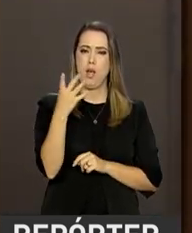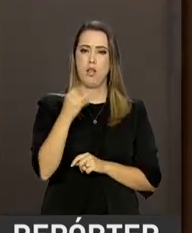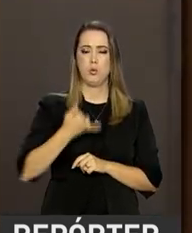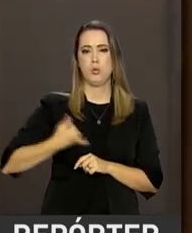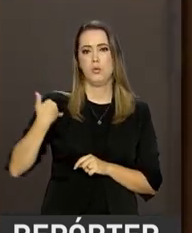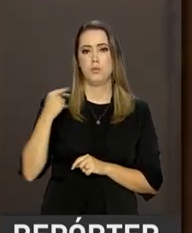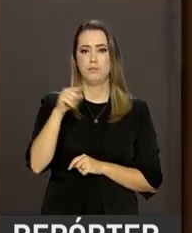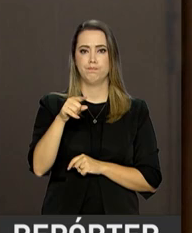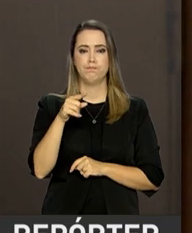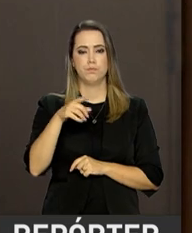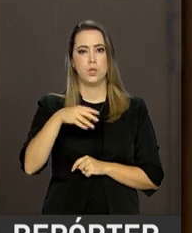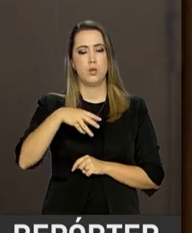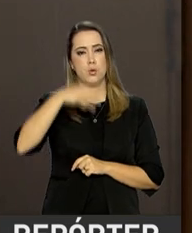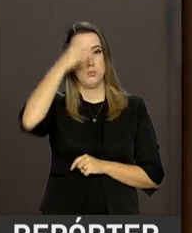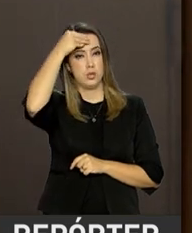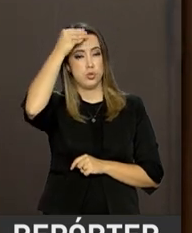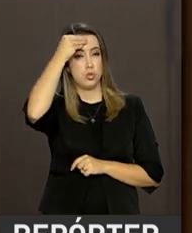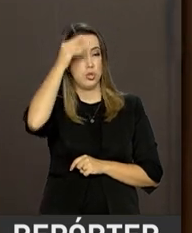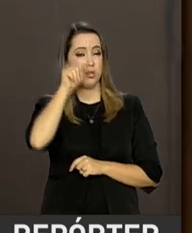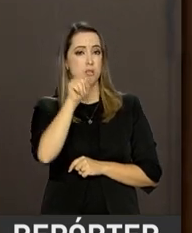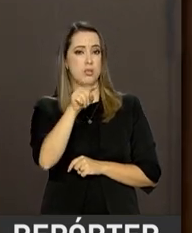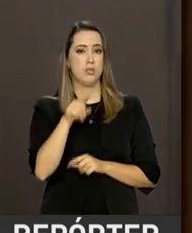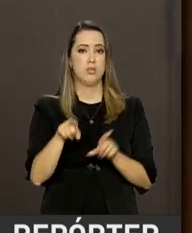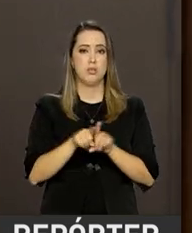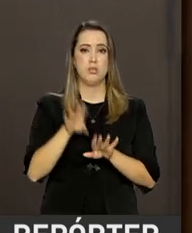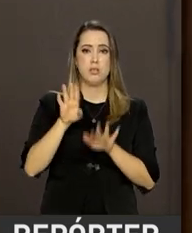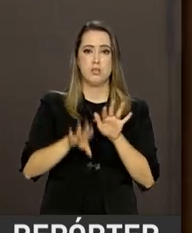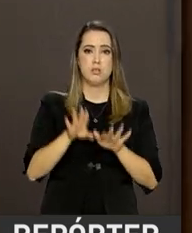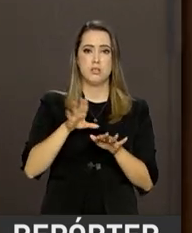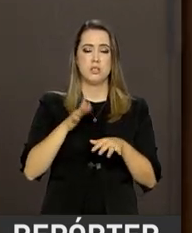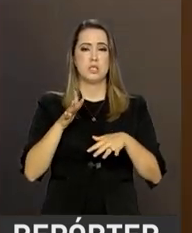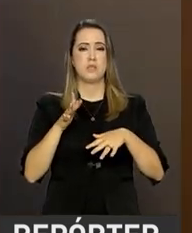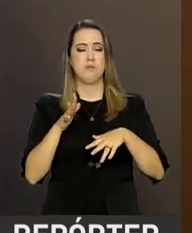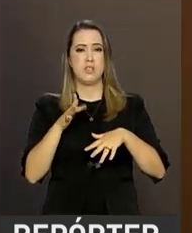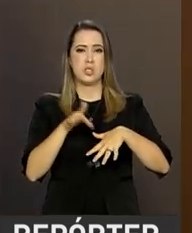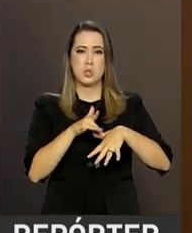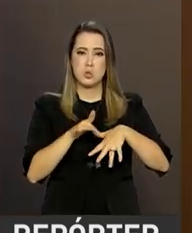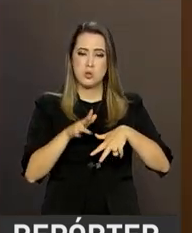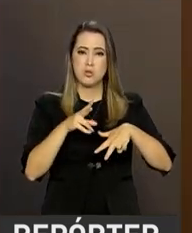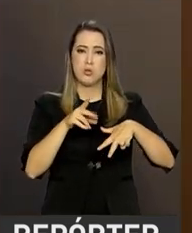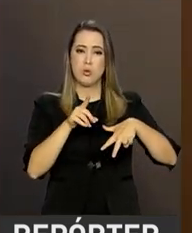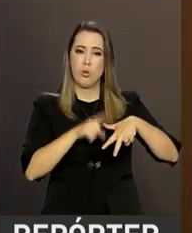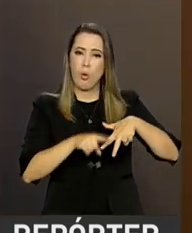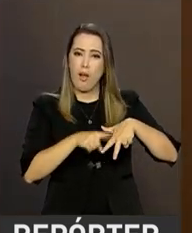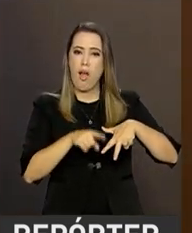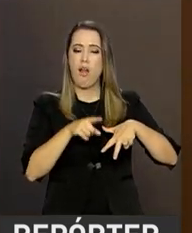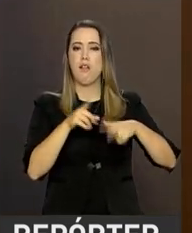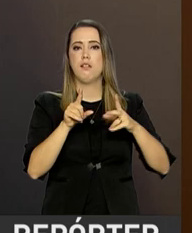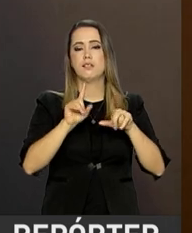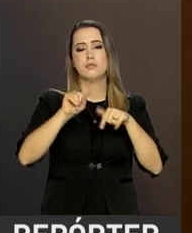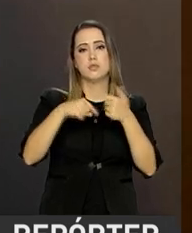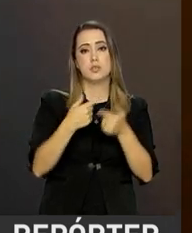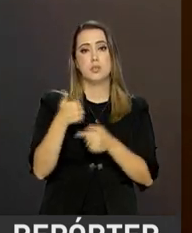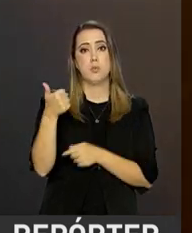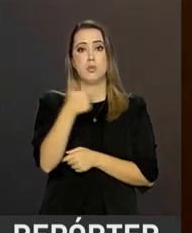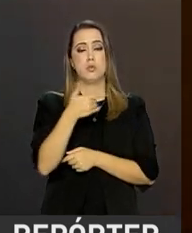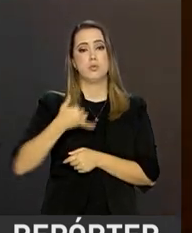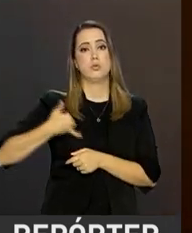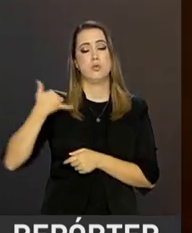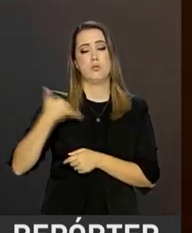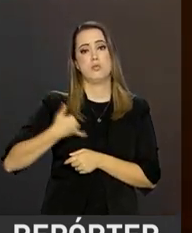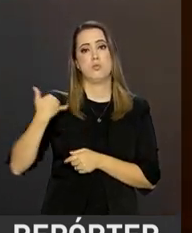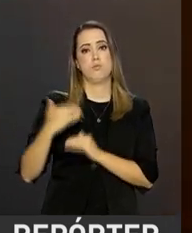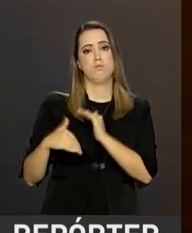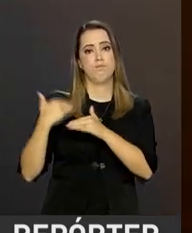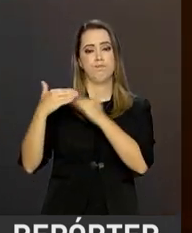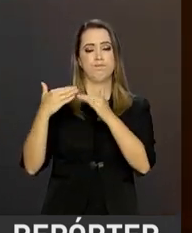cuidava dela e dos irmãos enquanto os pais trabalhavam costumava tocá-la. A violência só parou quando ela completou 12 anos. Uma tia